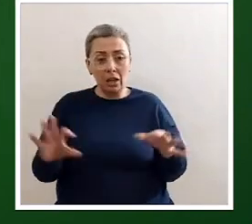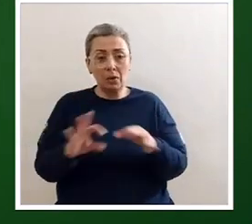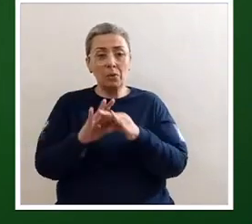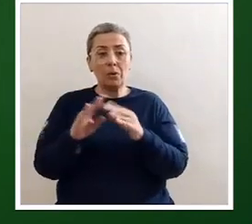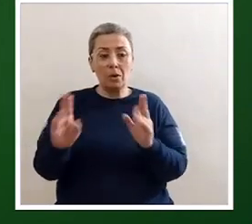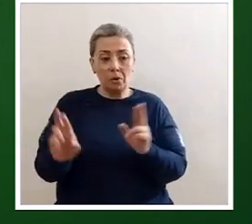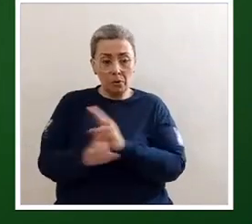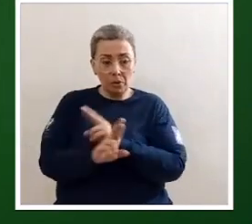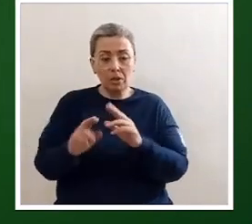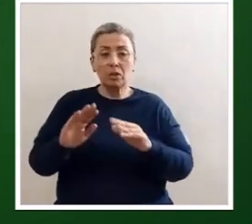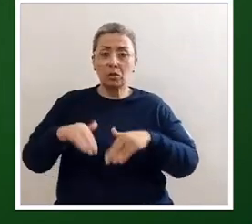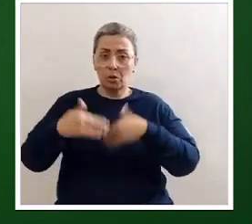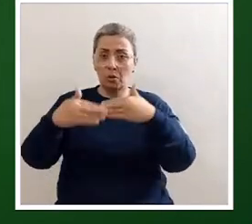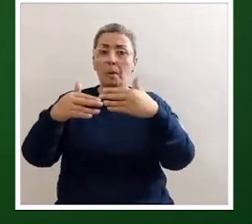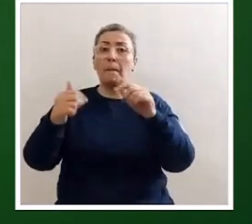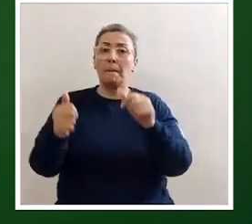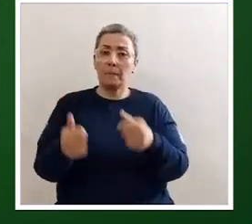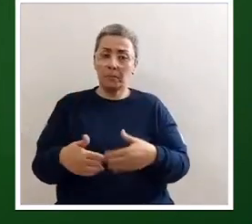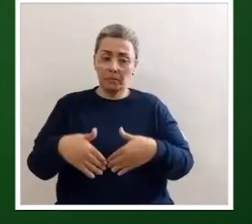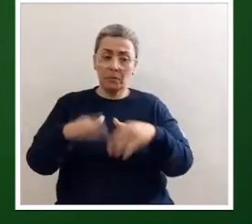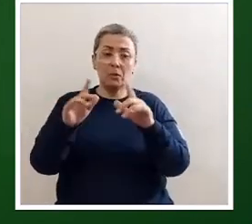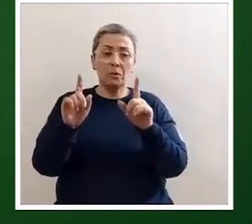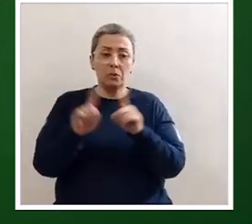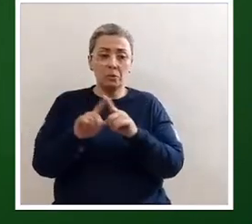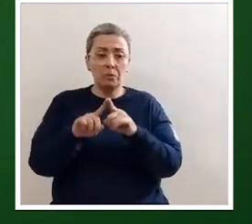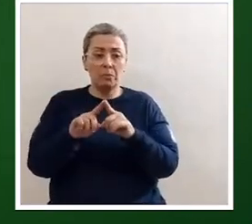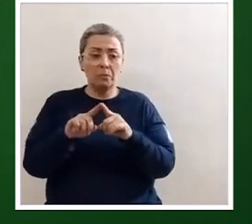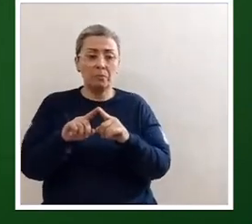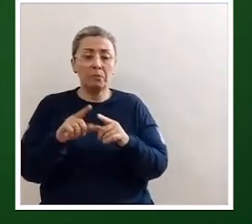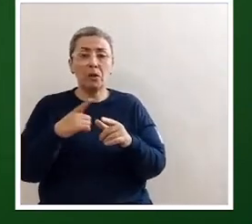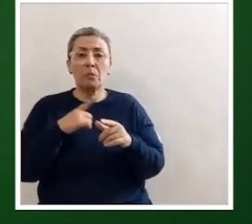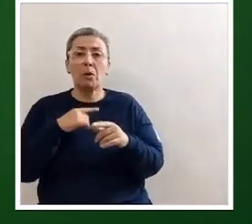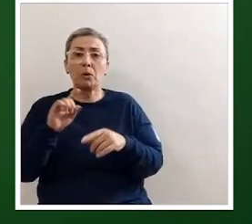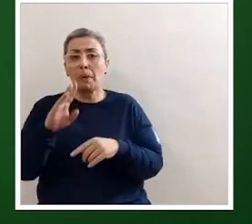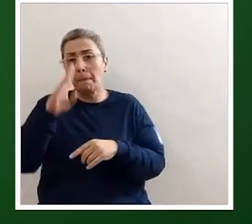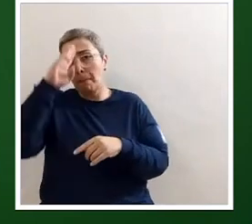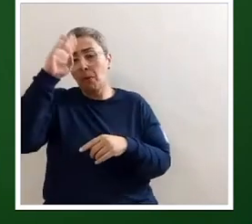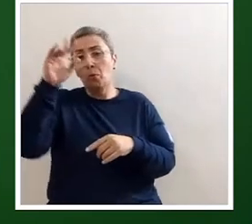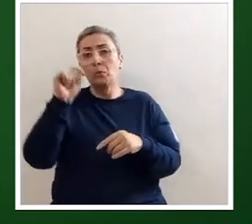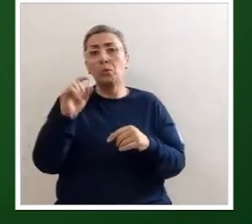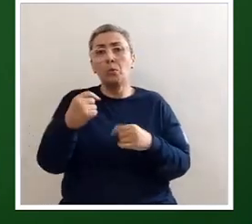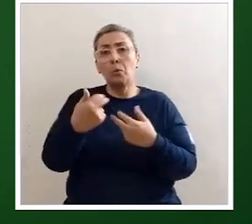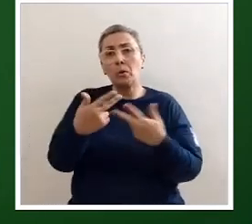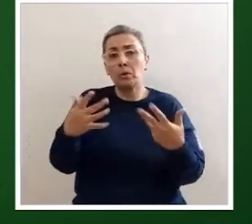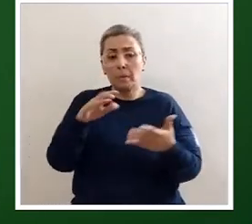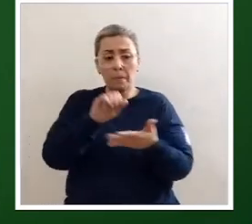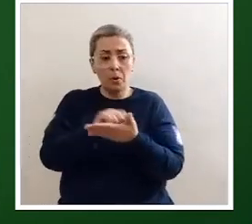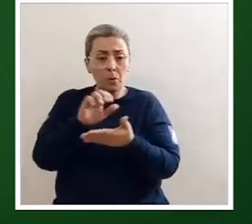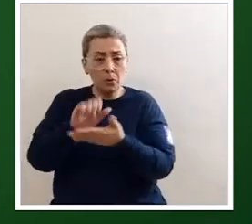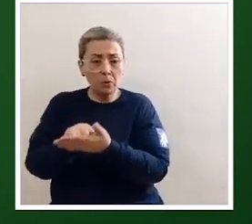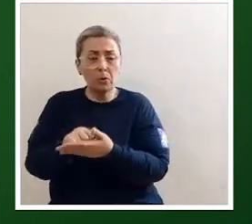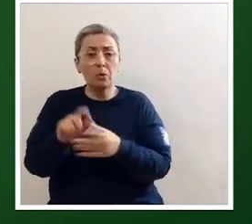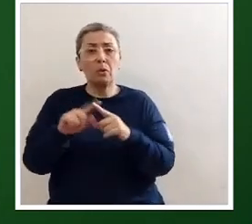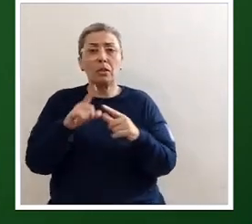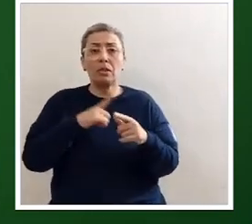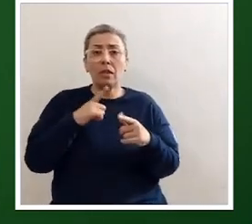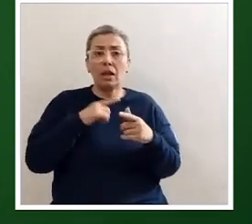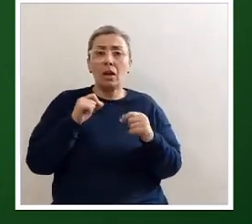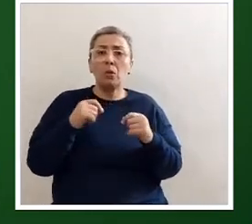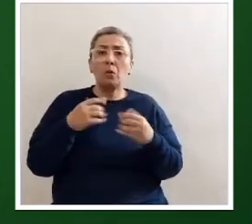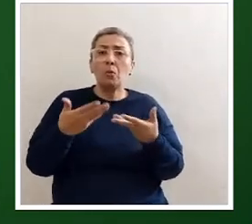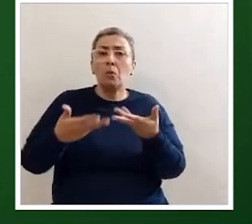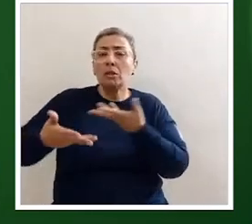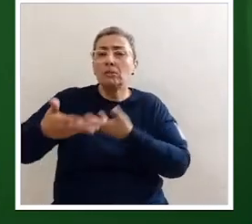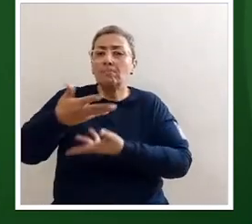e acho que a gente já caminhou bastante principalmente com a questão da matrícula né então nós temos todo